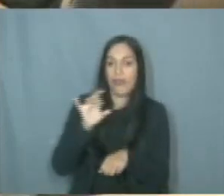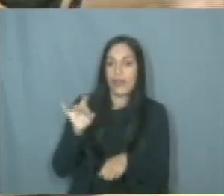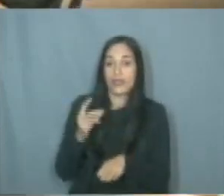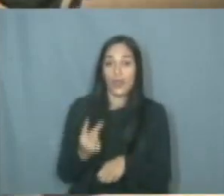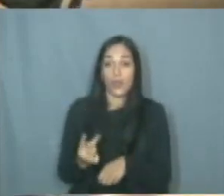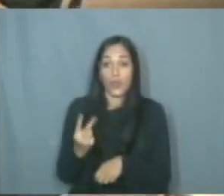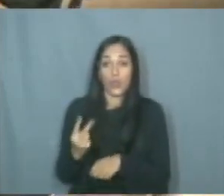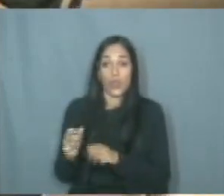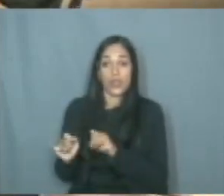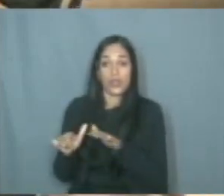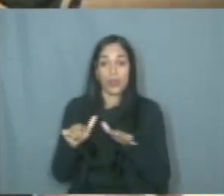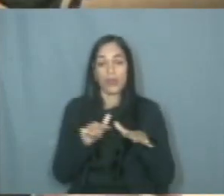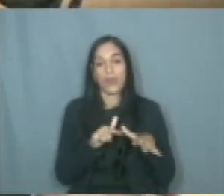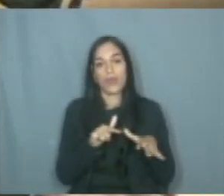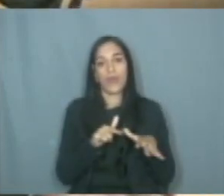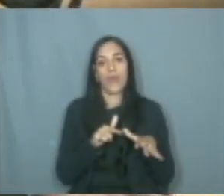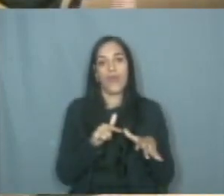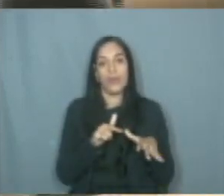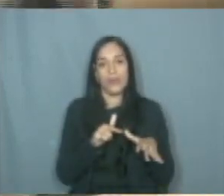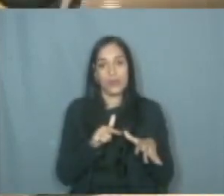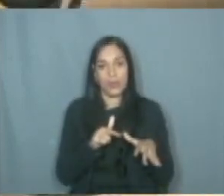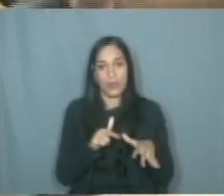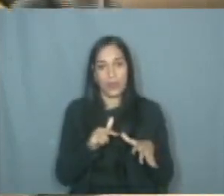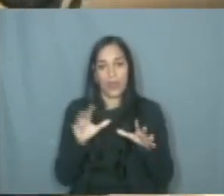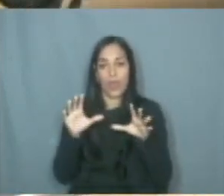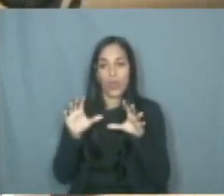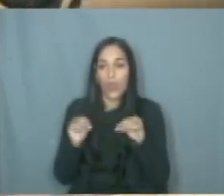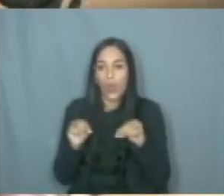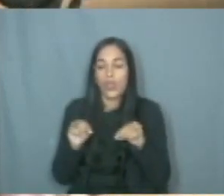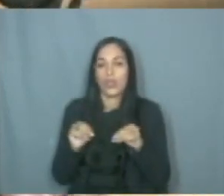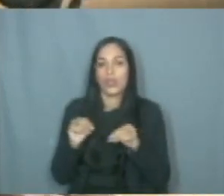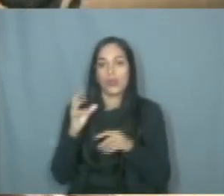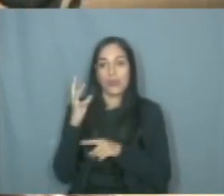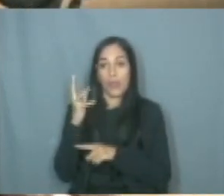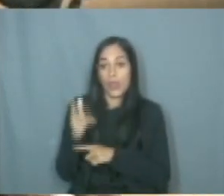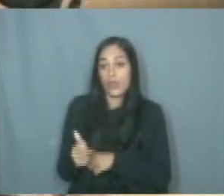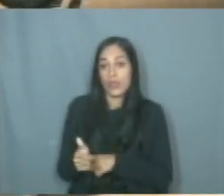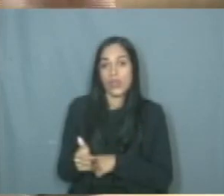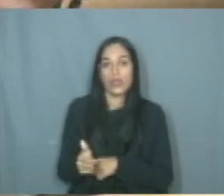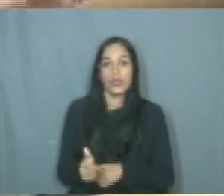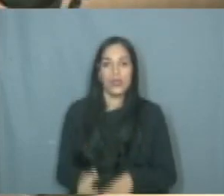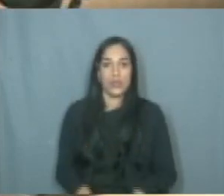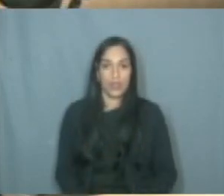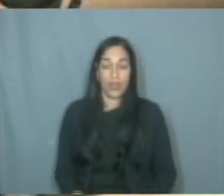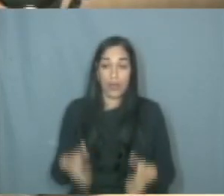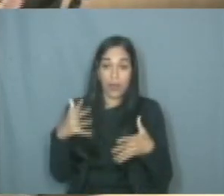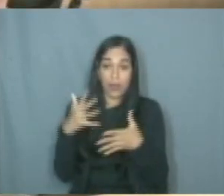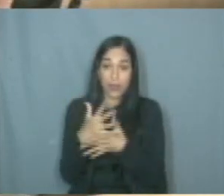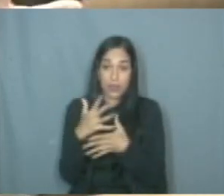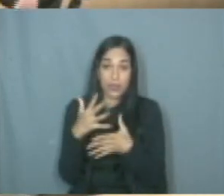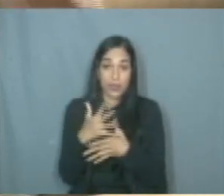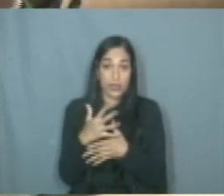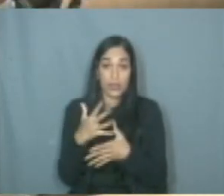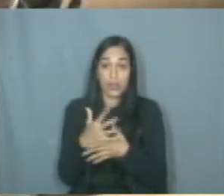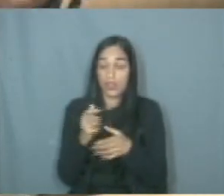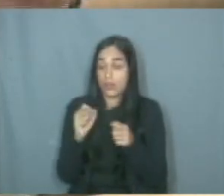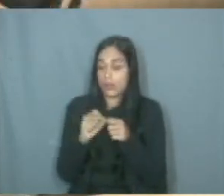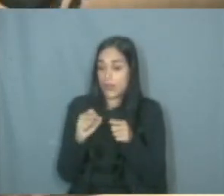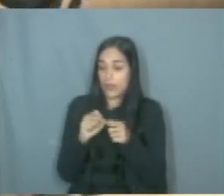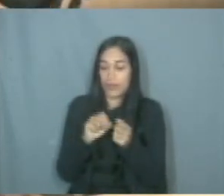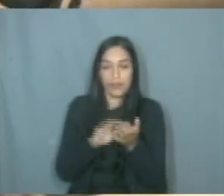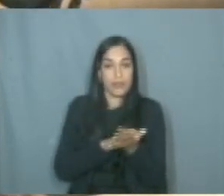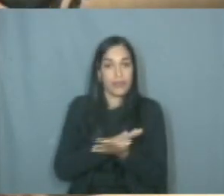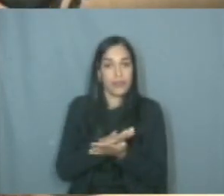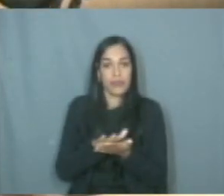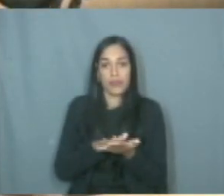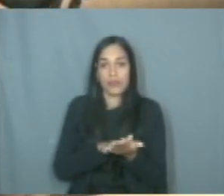2 semanas. De noite, de madrugada. E a cidade não faz